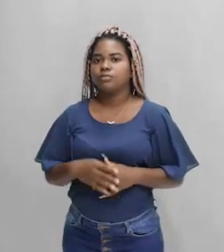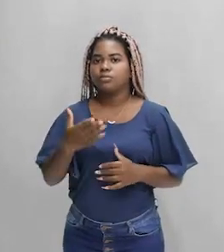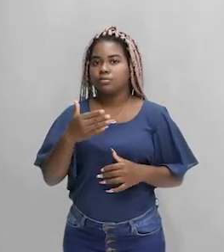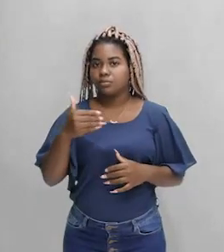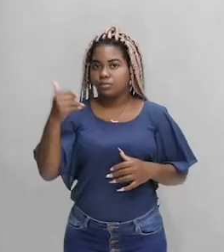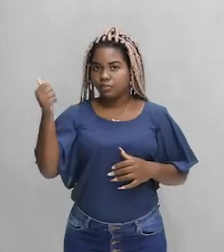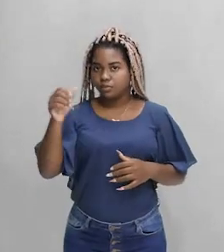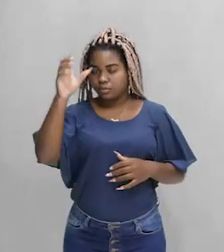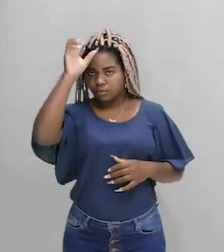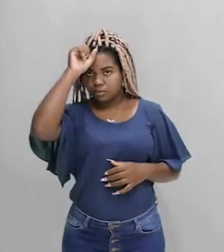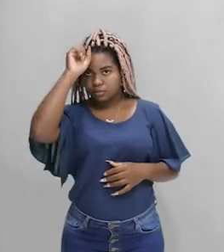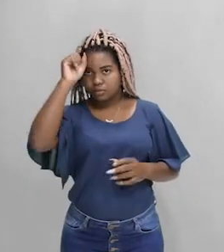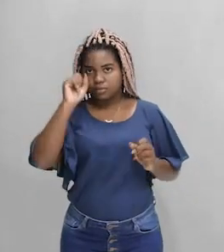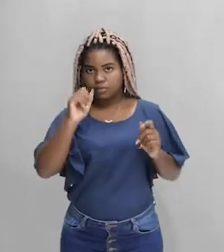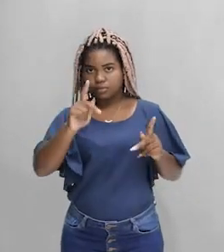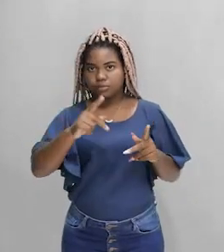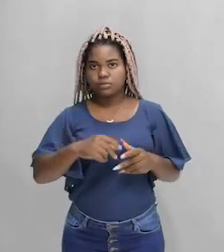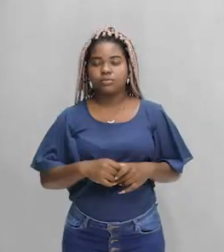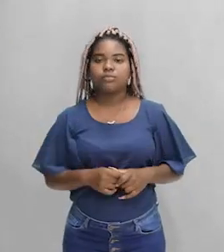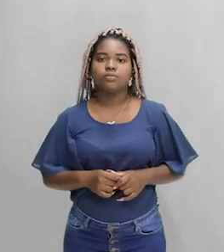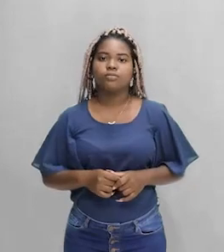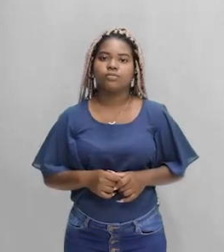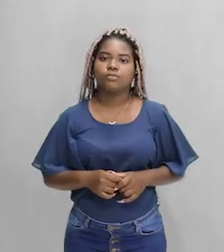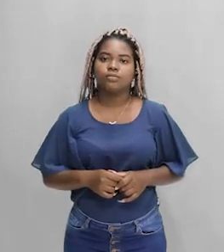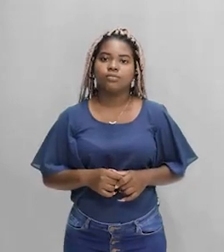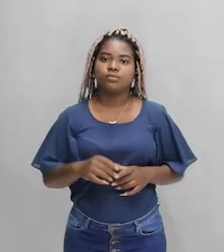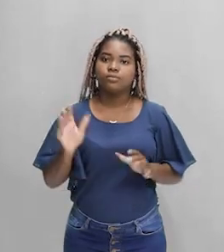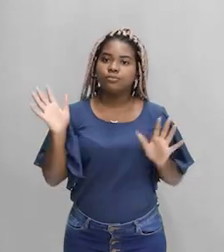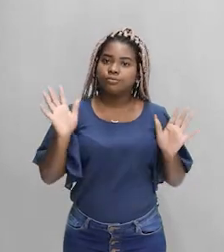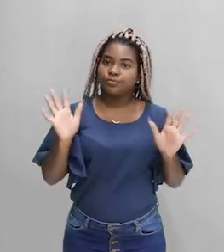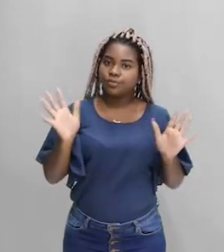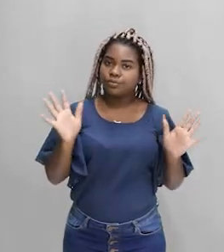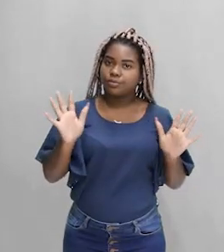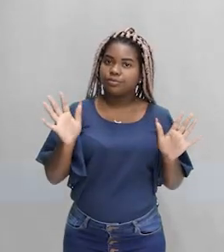vai conseguir aprender direitinho, tá bom, gente? Então, fiquem